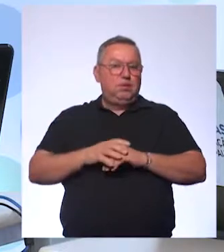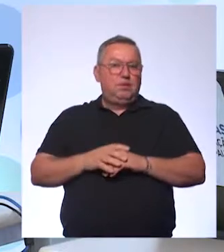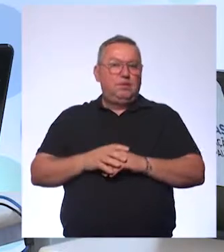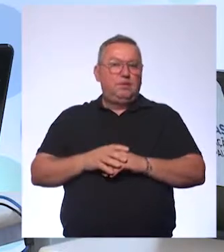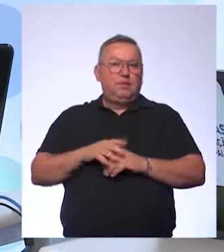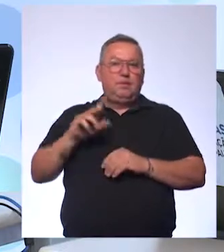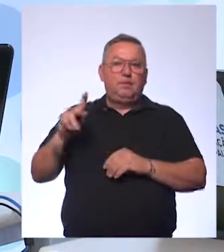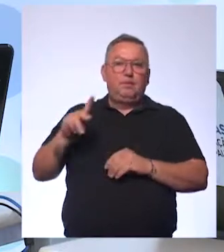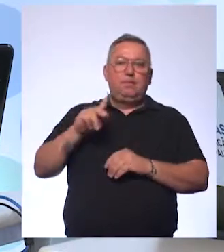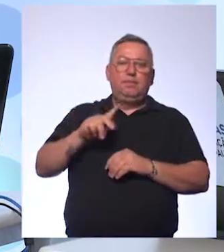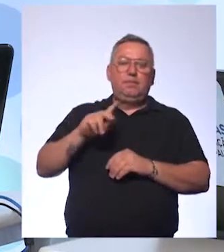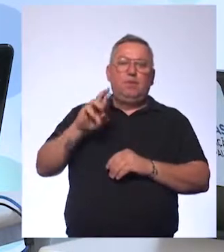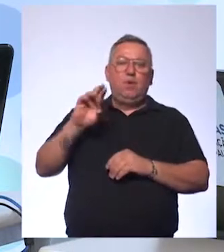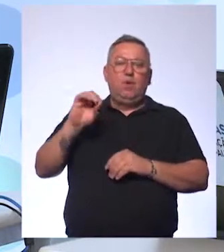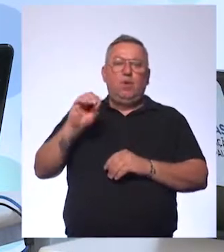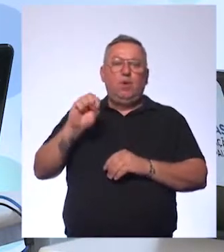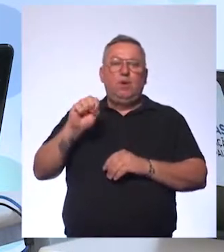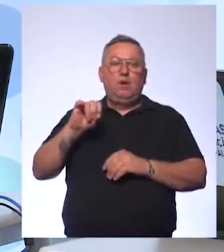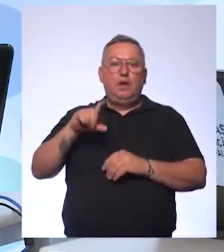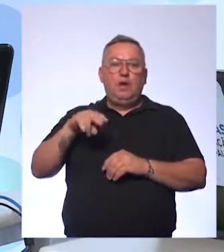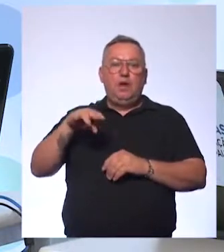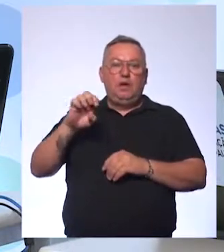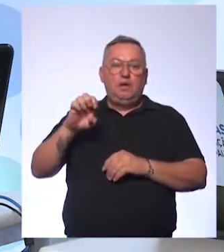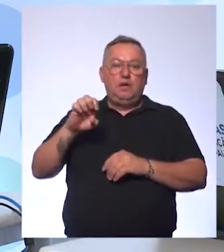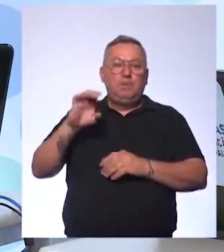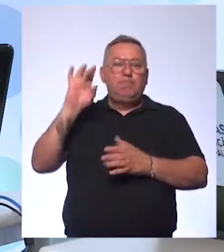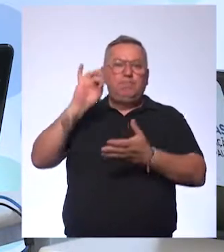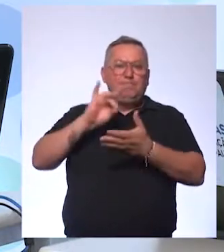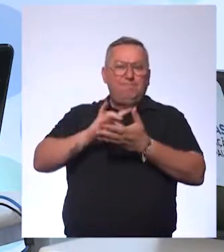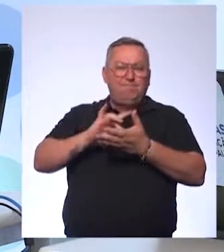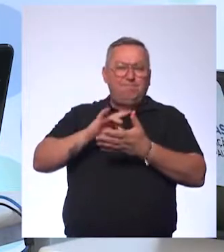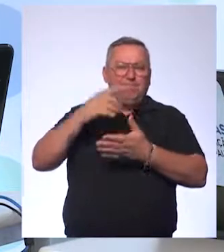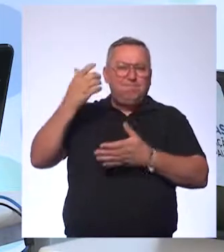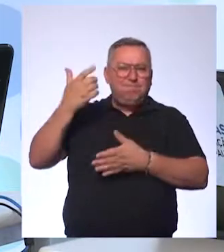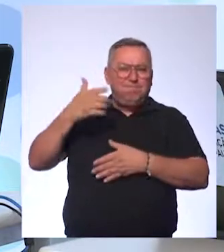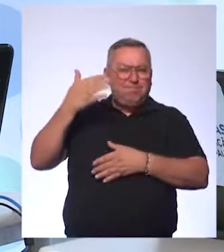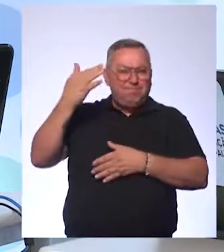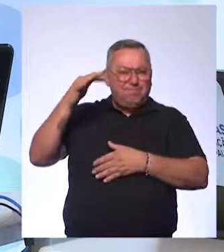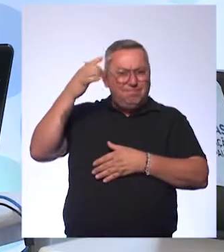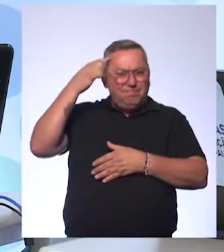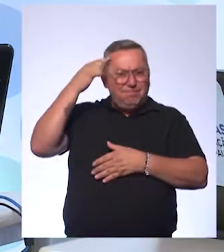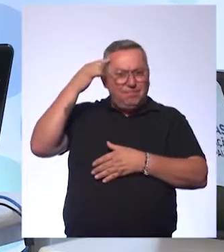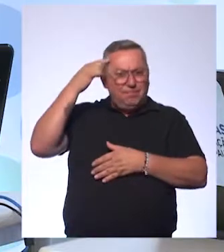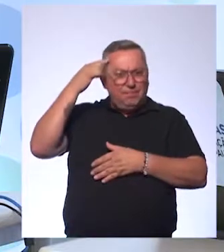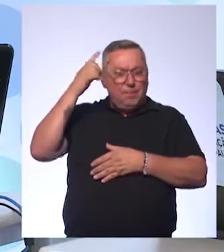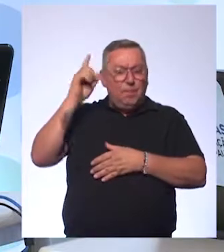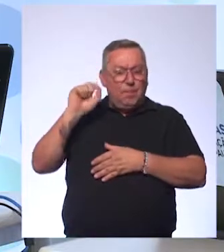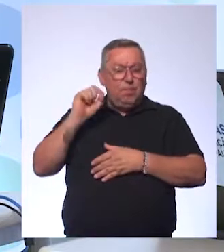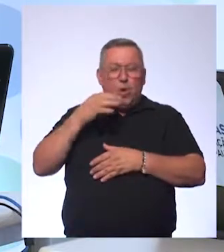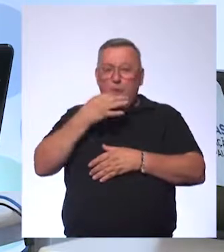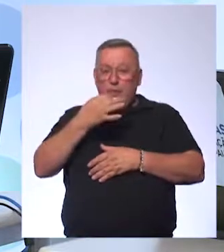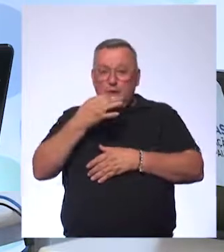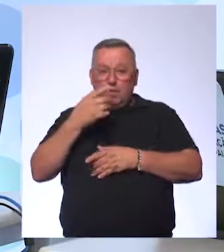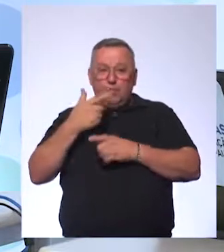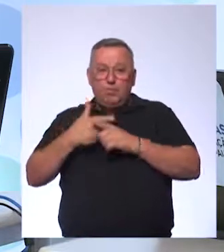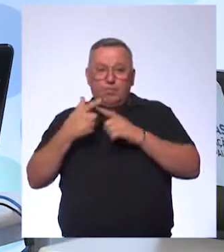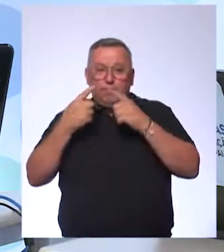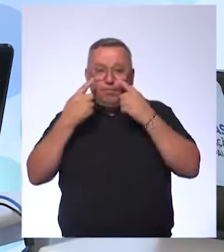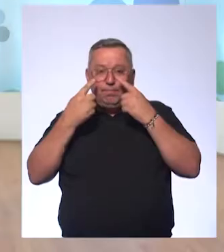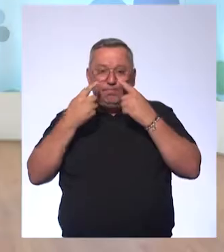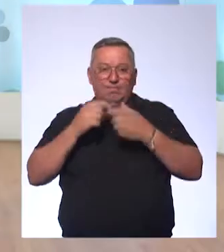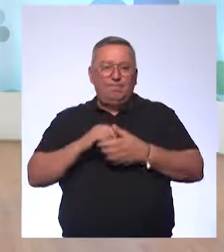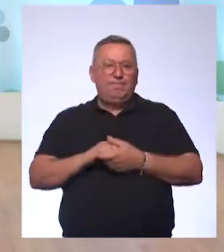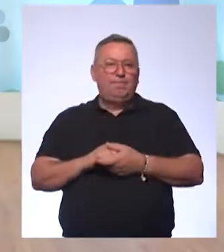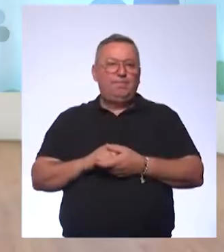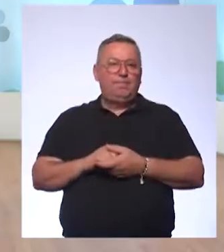Da professora Rosilene. Fato, sinto dor de cabeça. Opinião, pode ser um problema de visão.